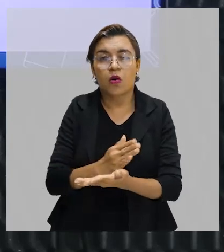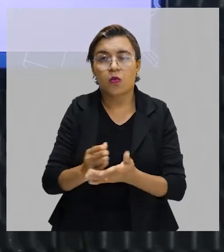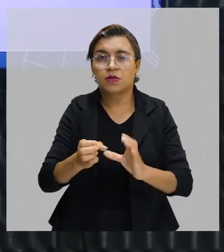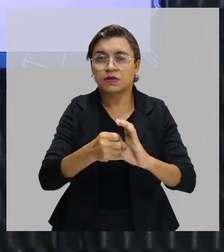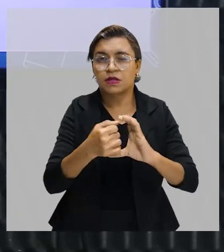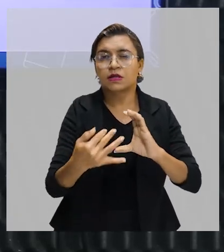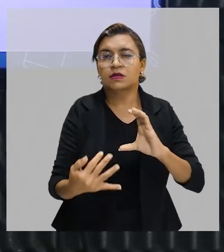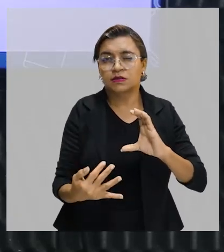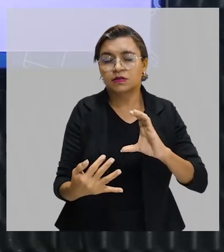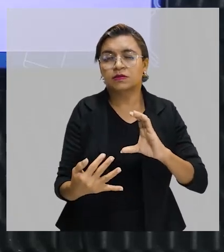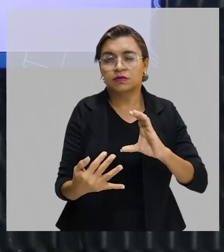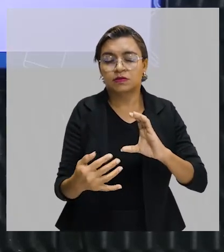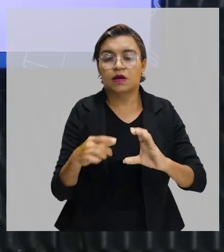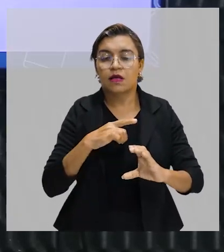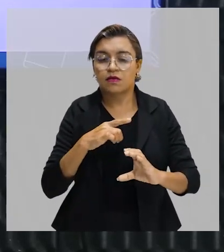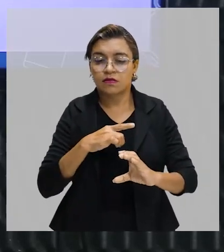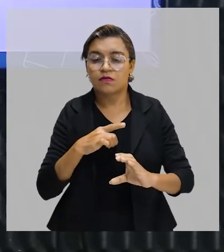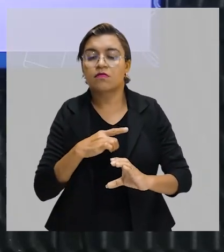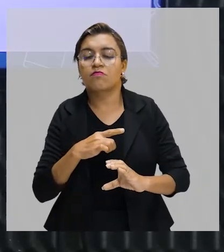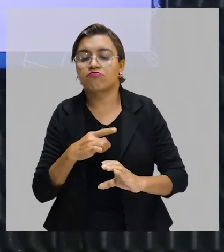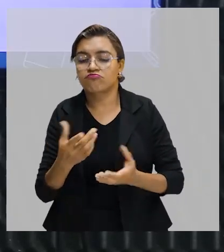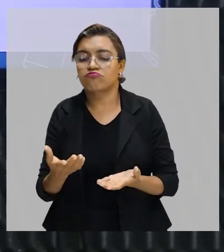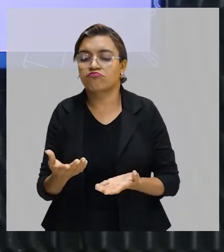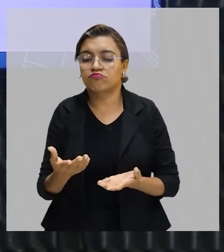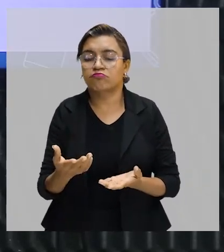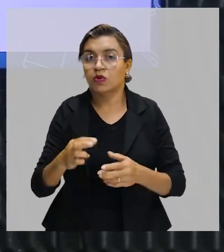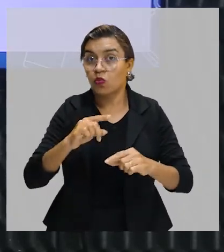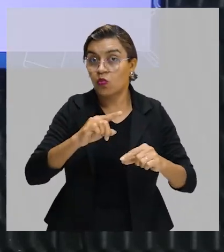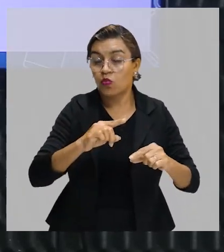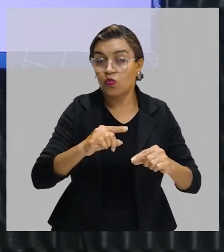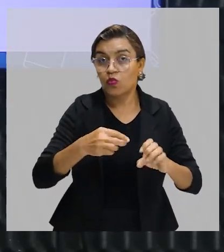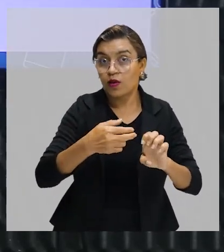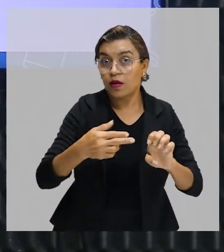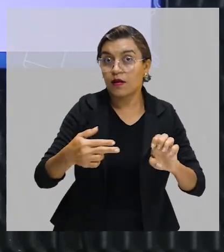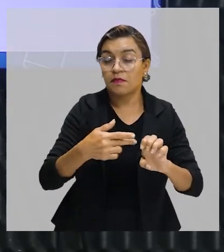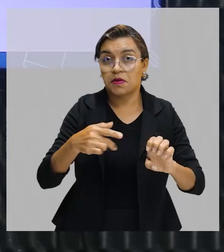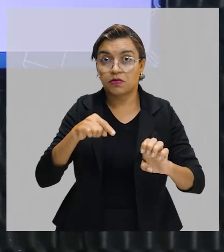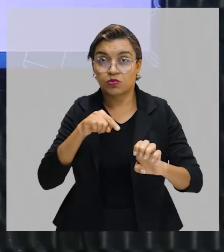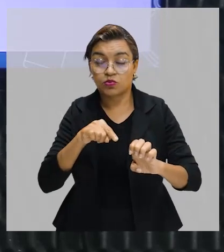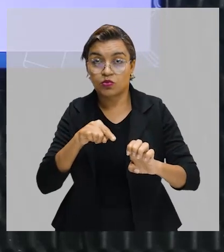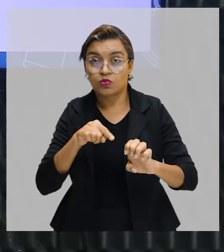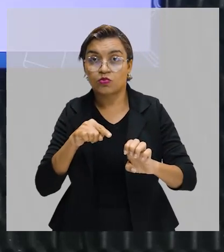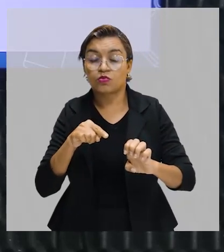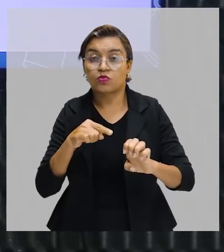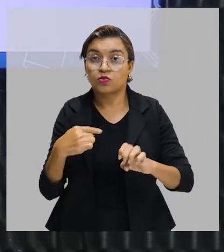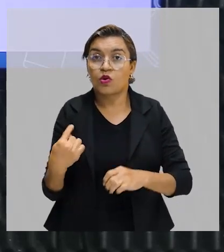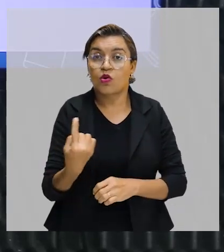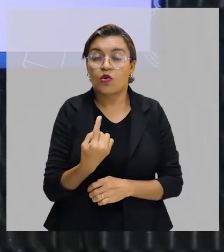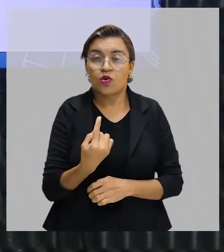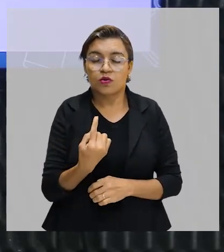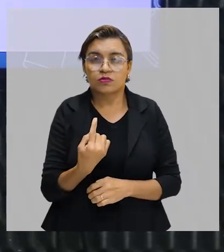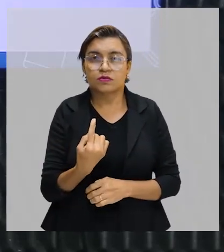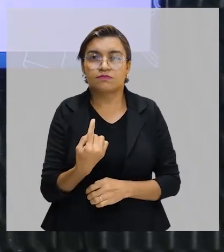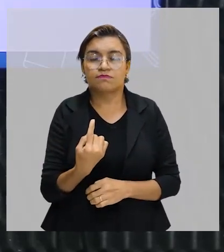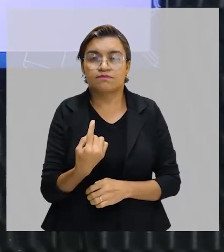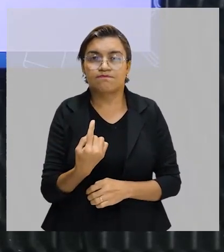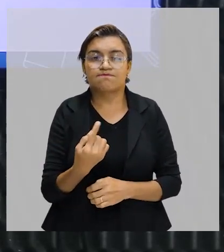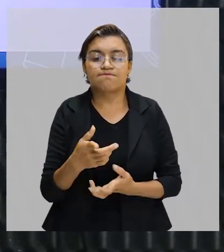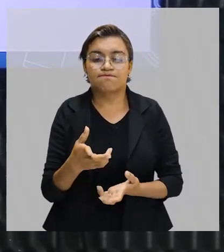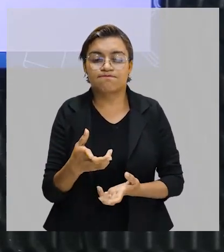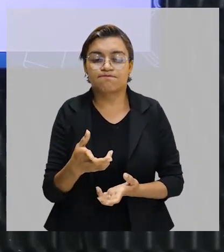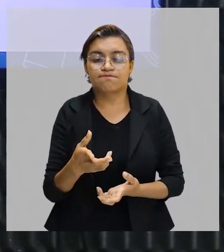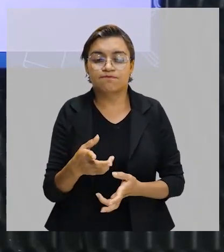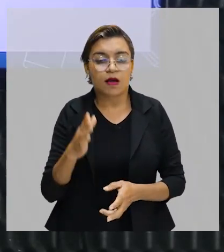que ser levadas em consideração, né, no elemento em questão para que a gente consiga essa massa crítica, tá